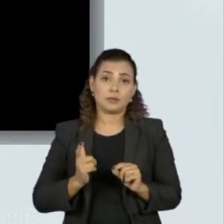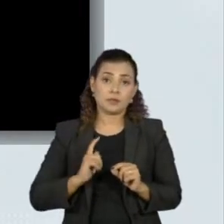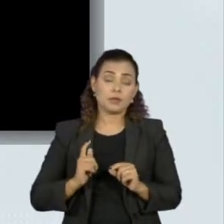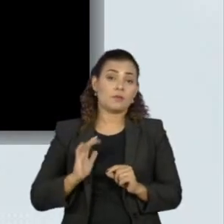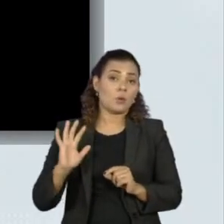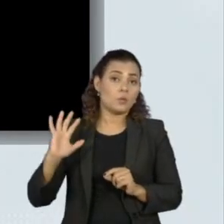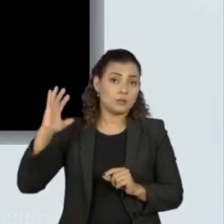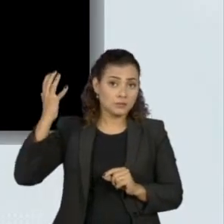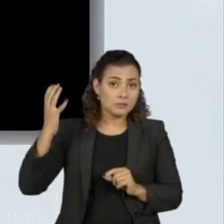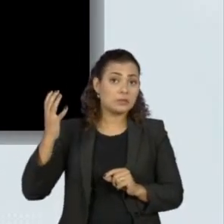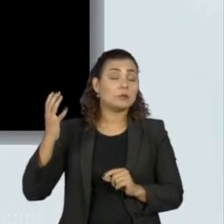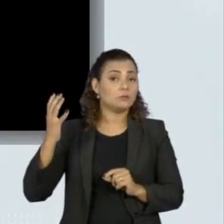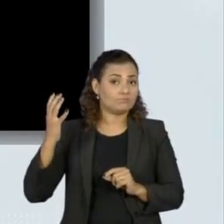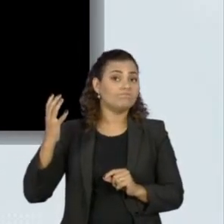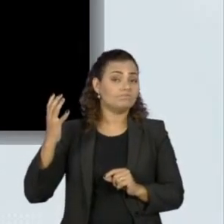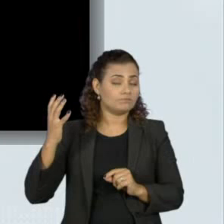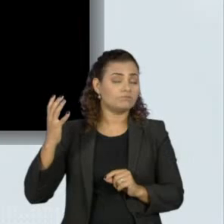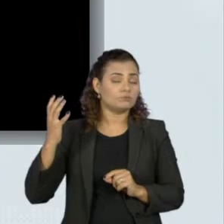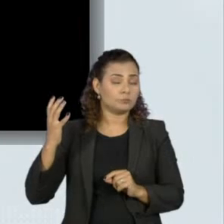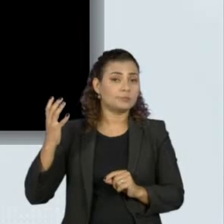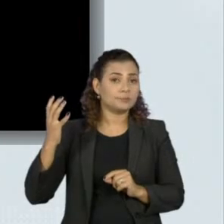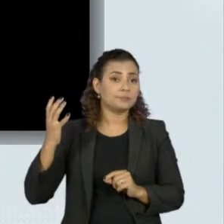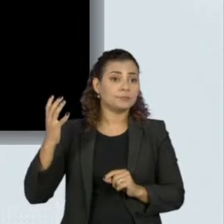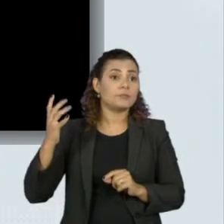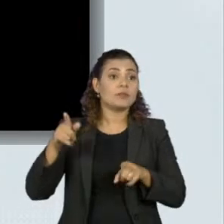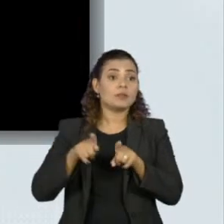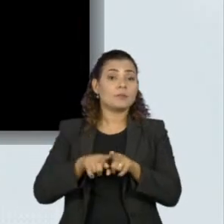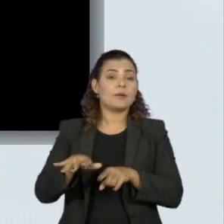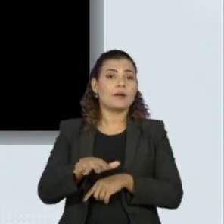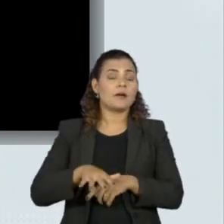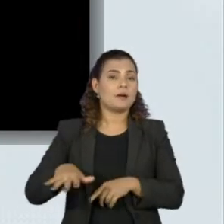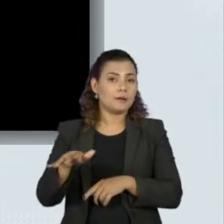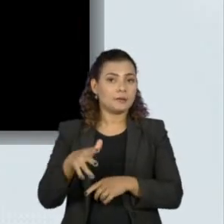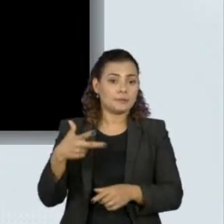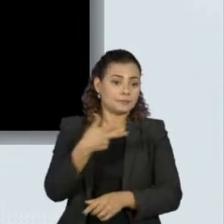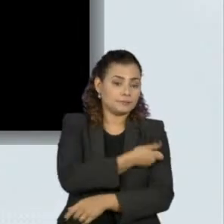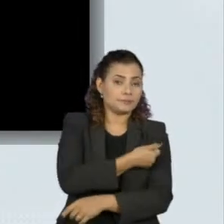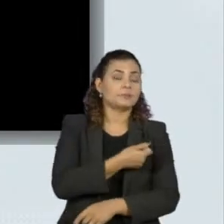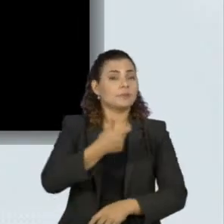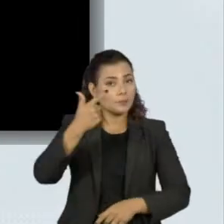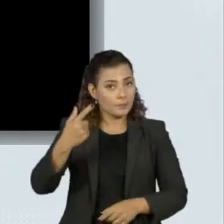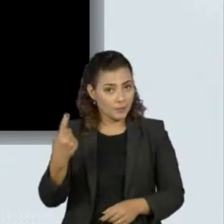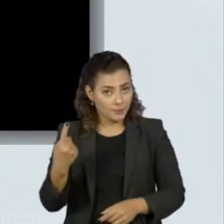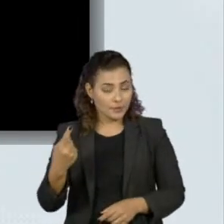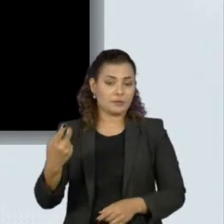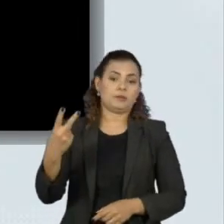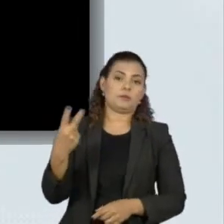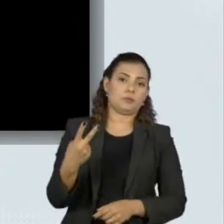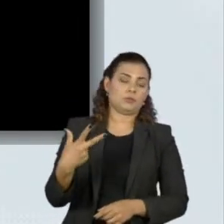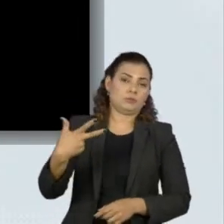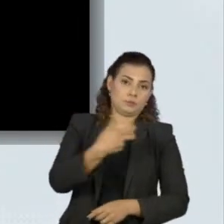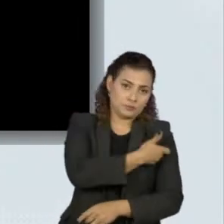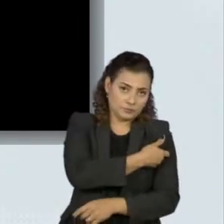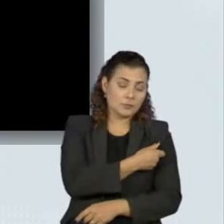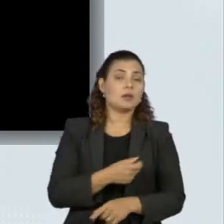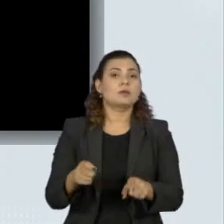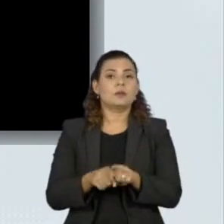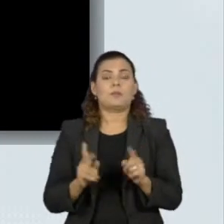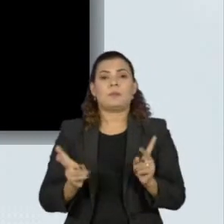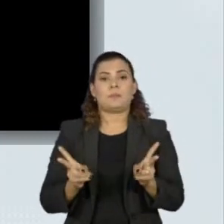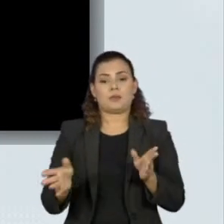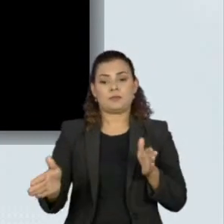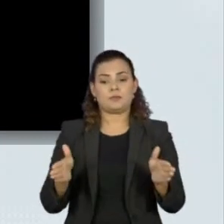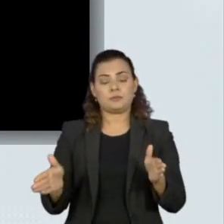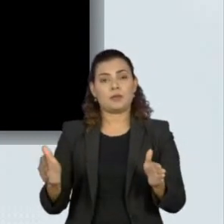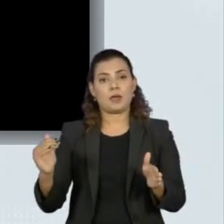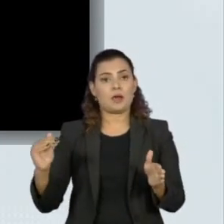ocorreram predominantemente tanto em relação à primeira dose quanto à segunda dose e também nas duas faixas etárias